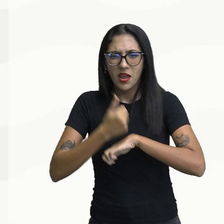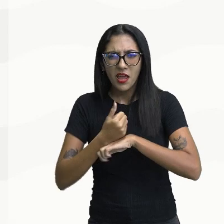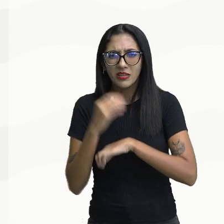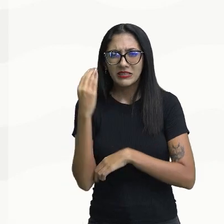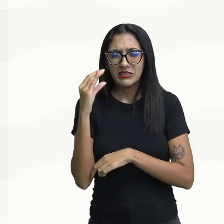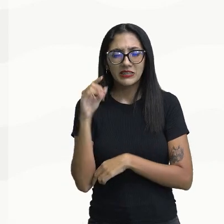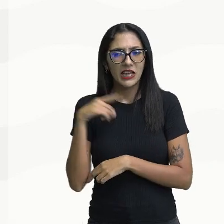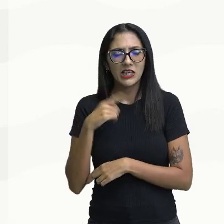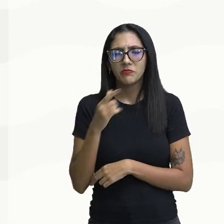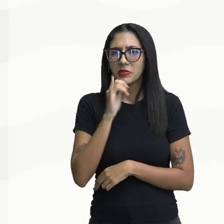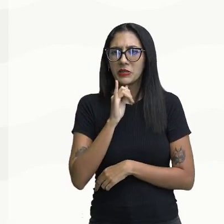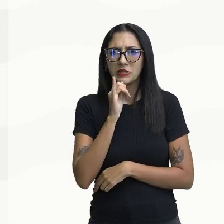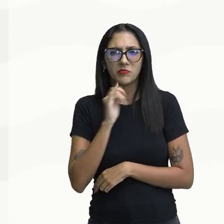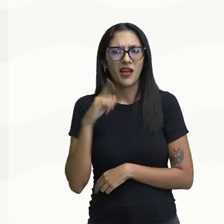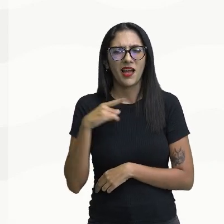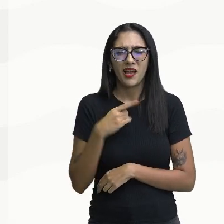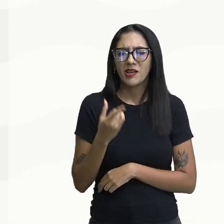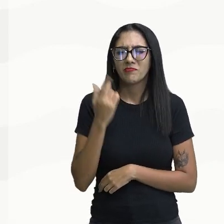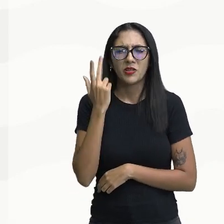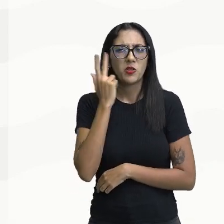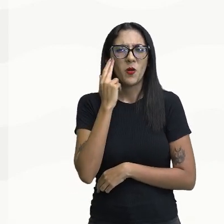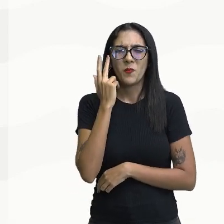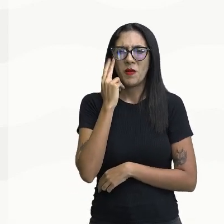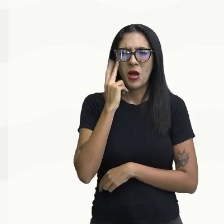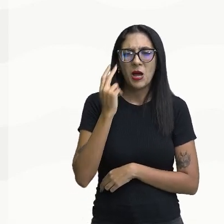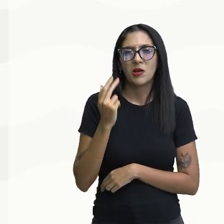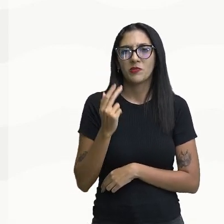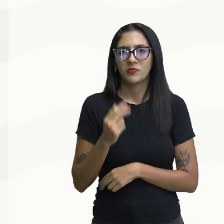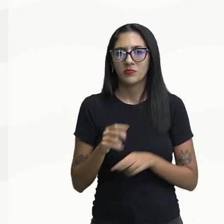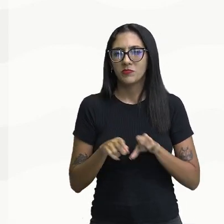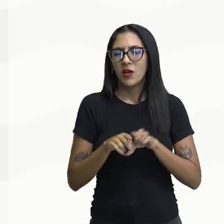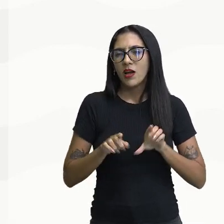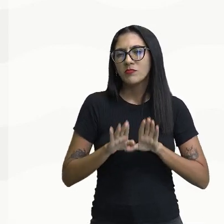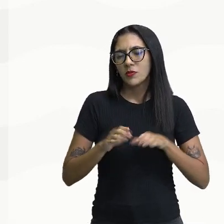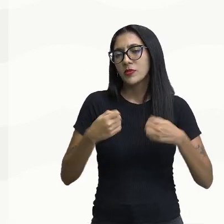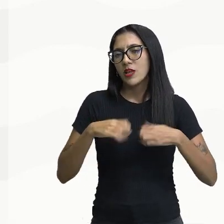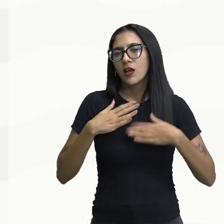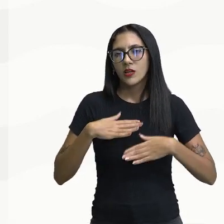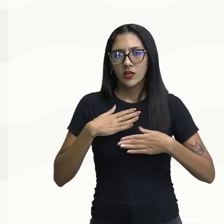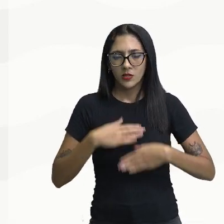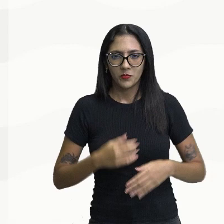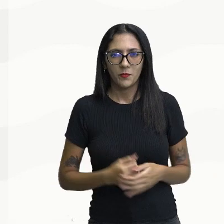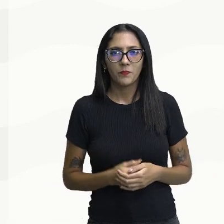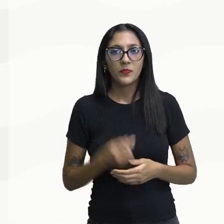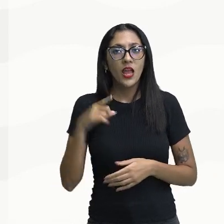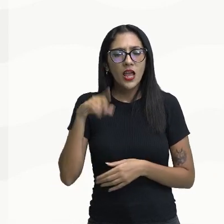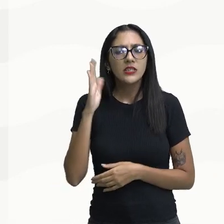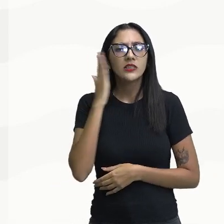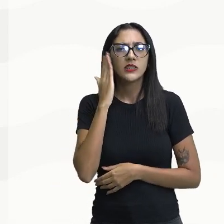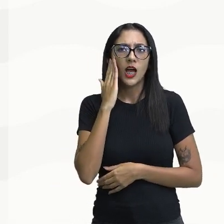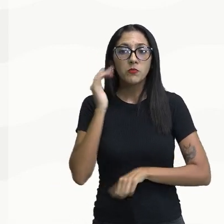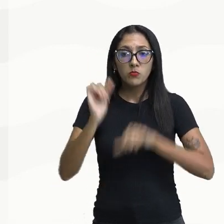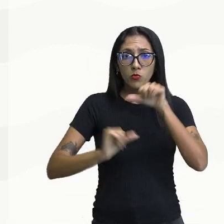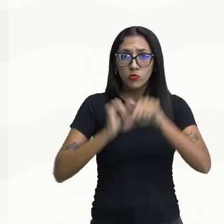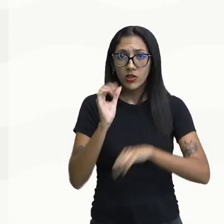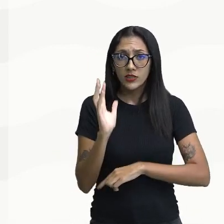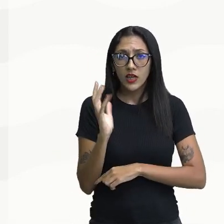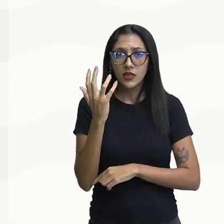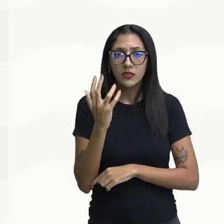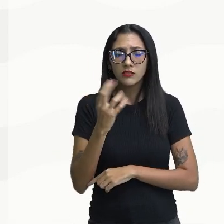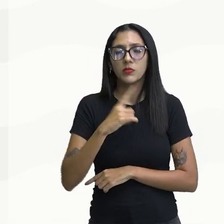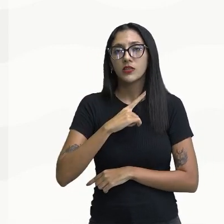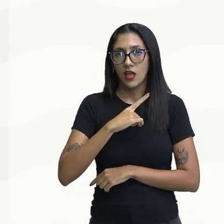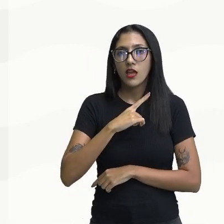problema. Ou seja, eles sabem que as mudanças climáticas, elas existem, mas